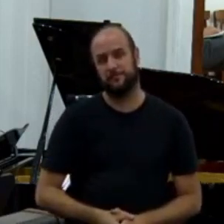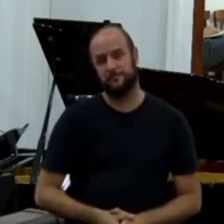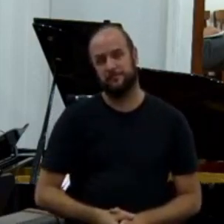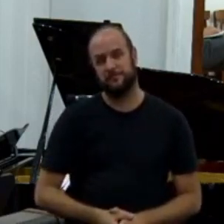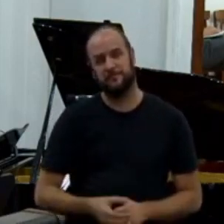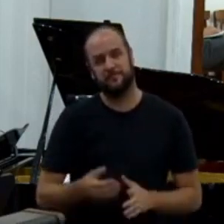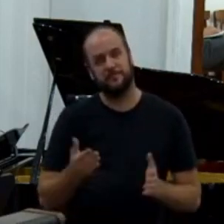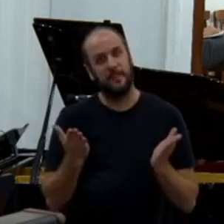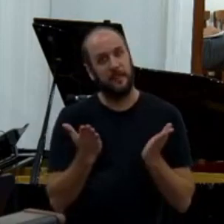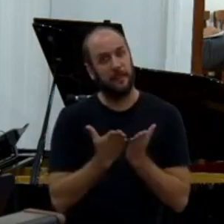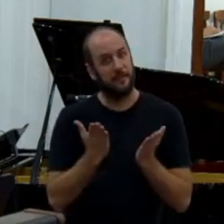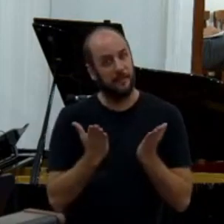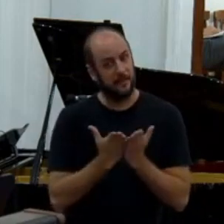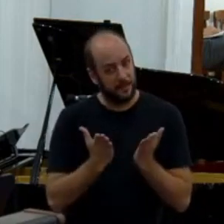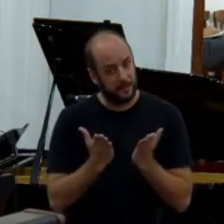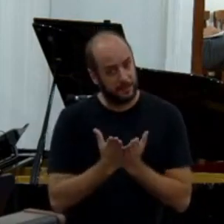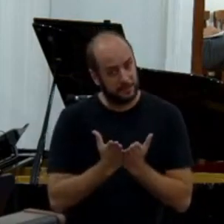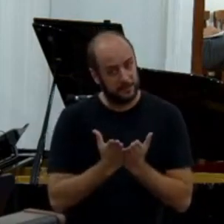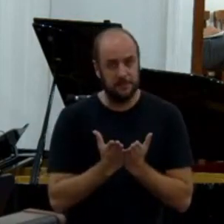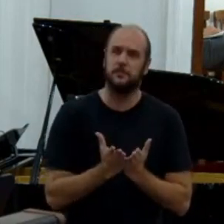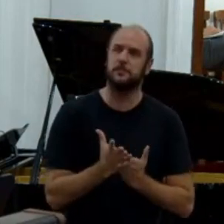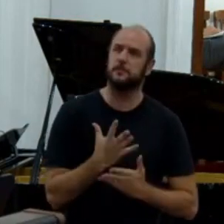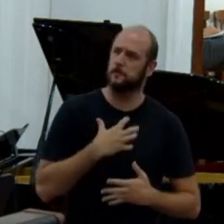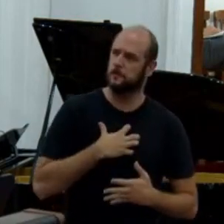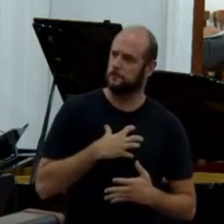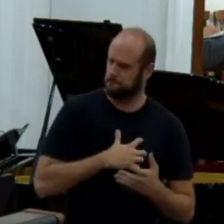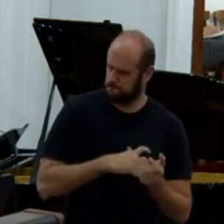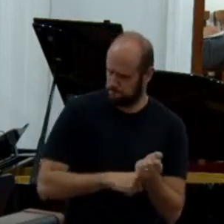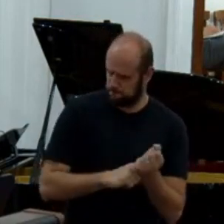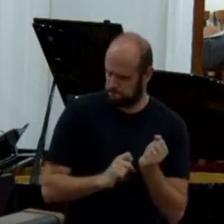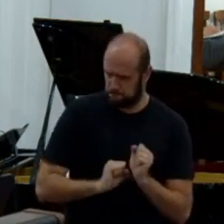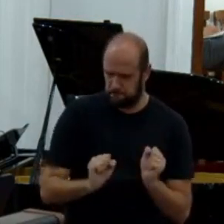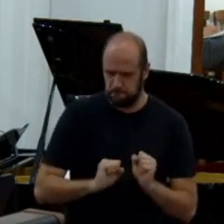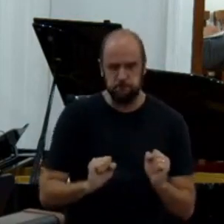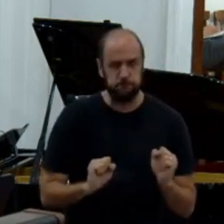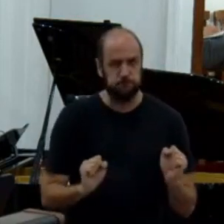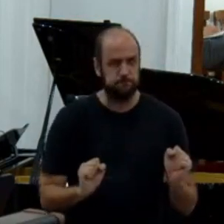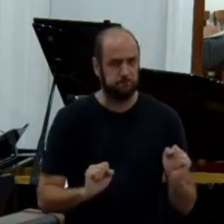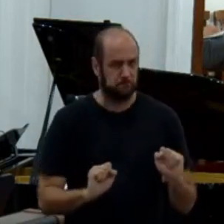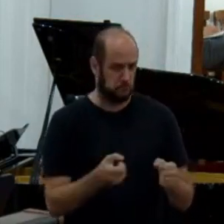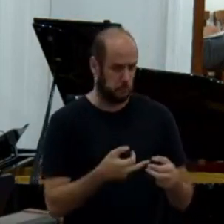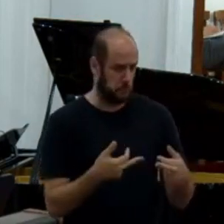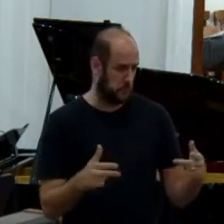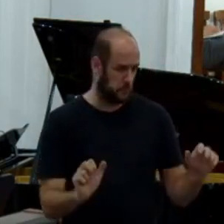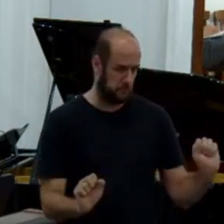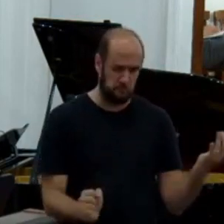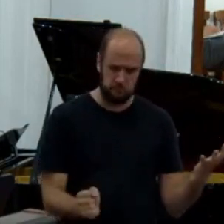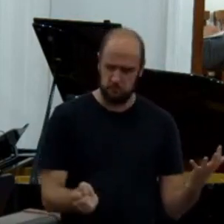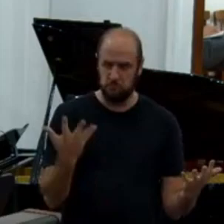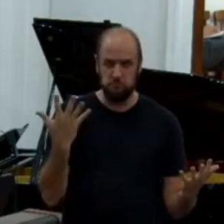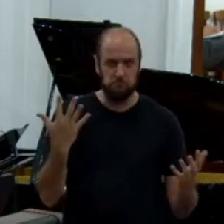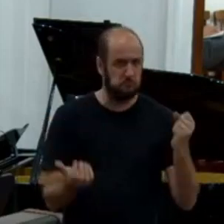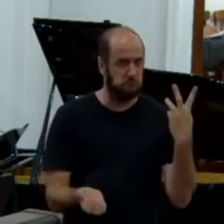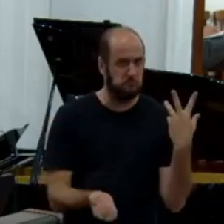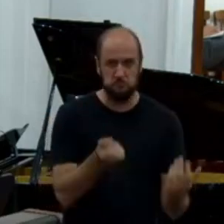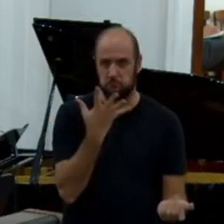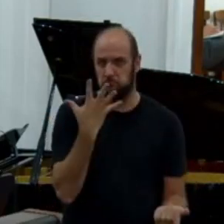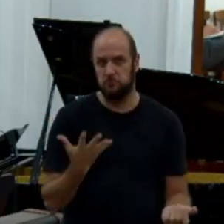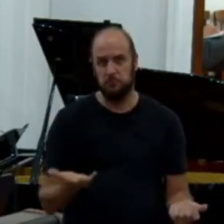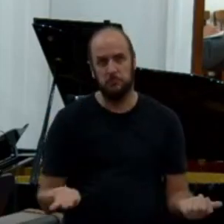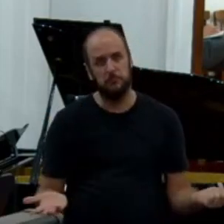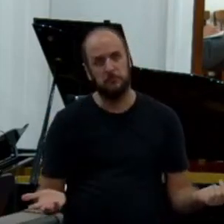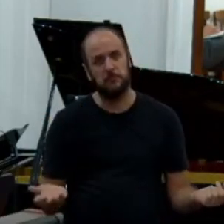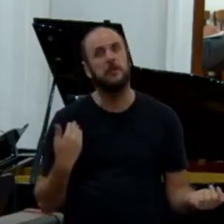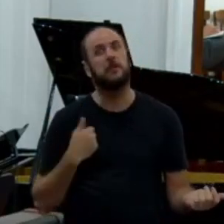Os crentes sentem-se irados por diversas situações. E